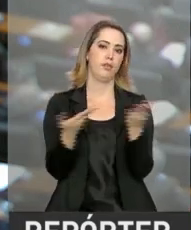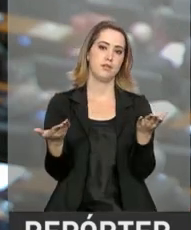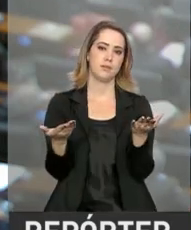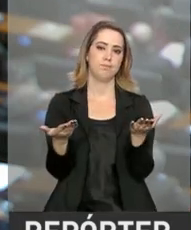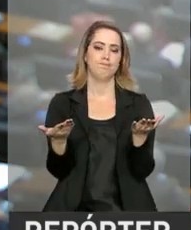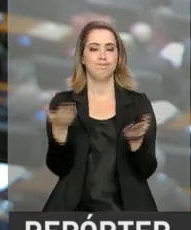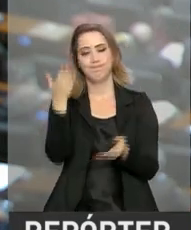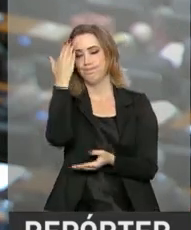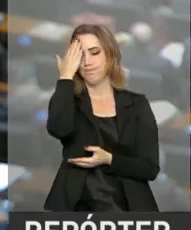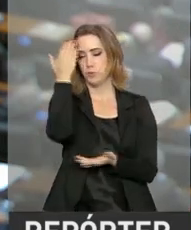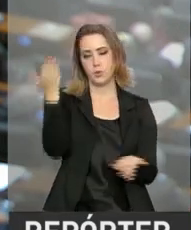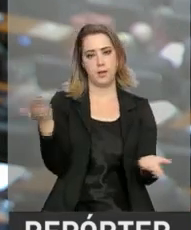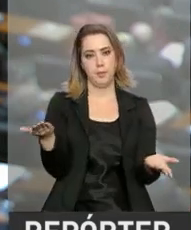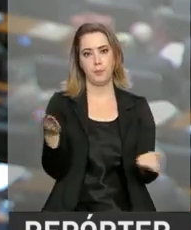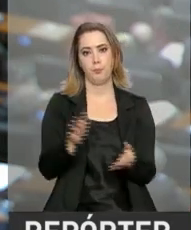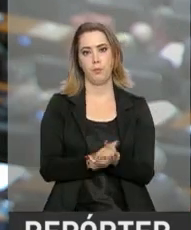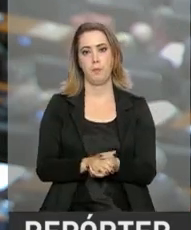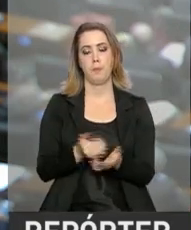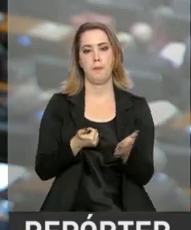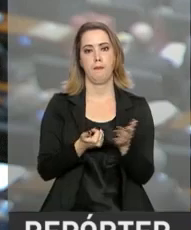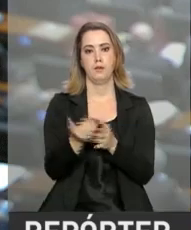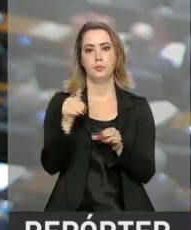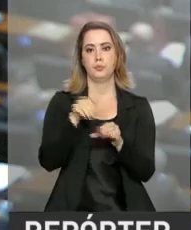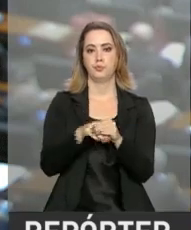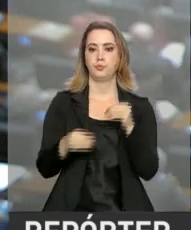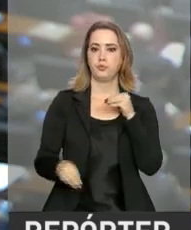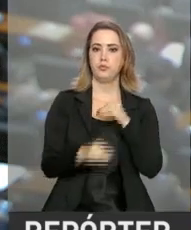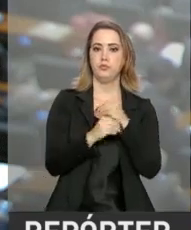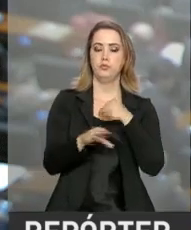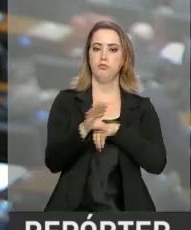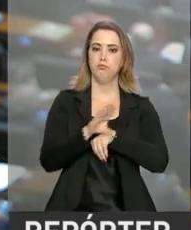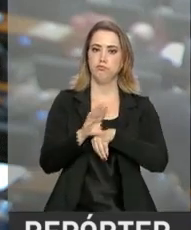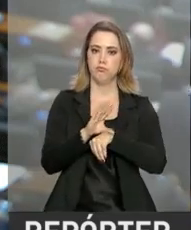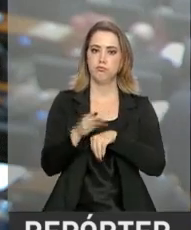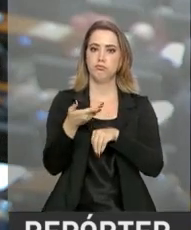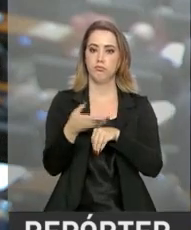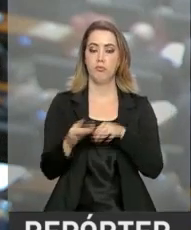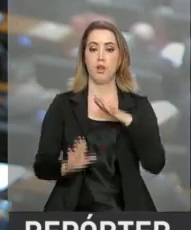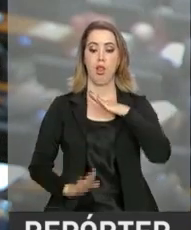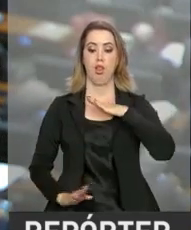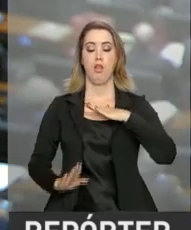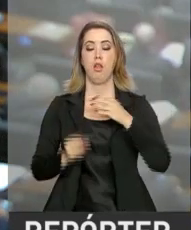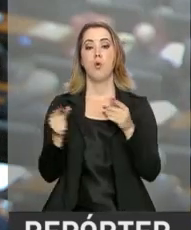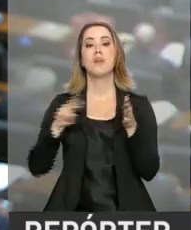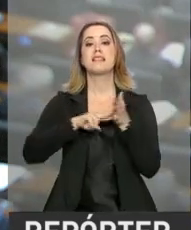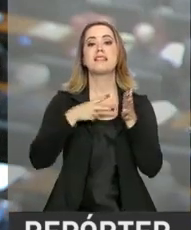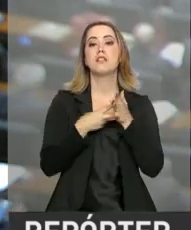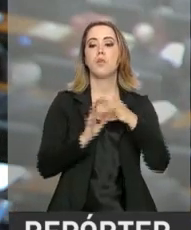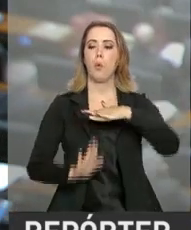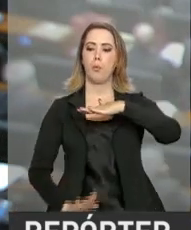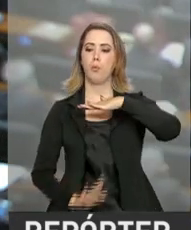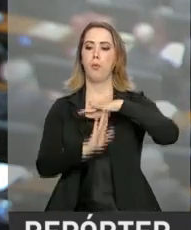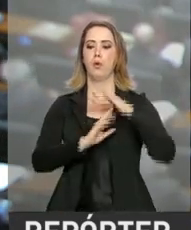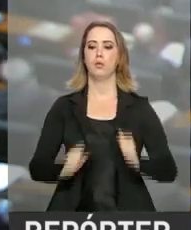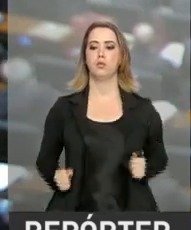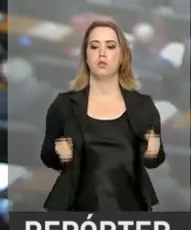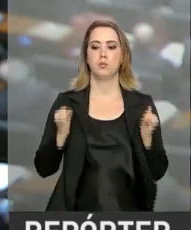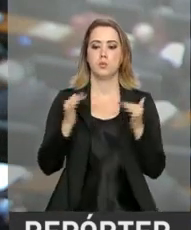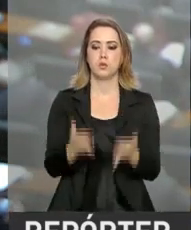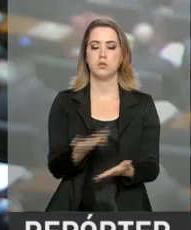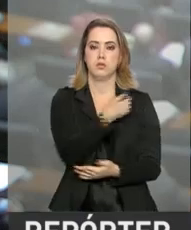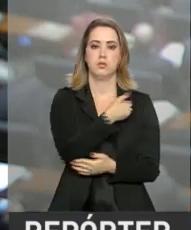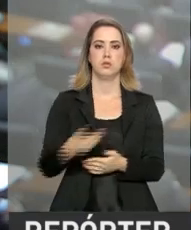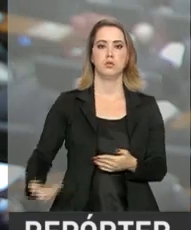o espaço para a votação dessa proposta de emenda constitucional que estabelece um teto para aumento dos gastos públicos, tendo